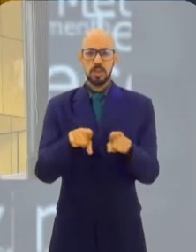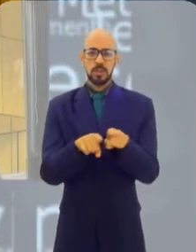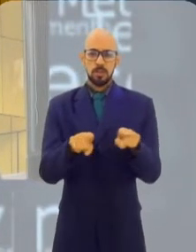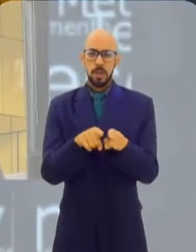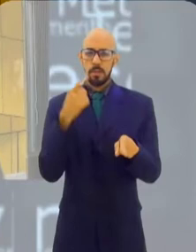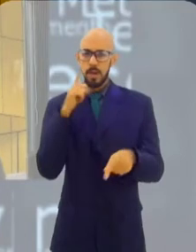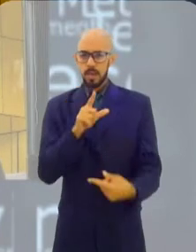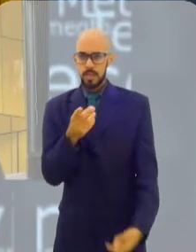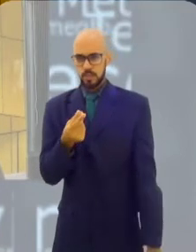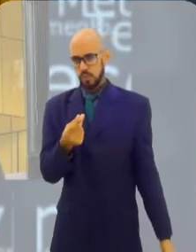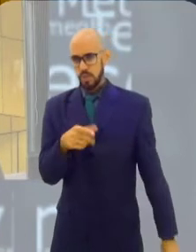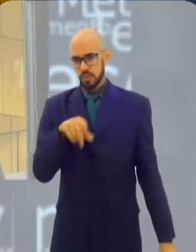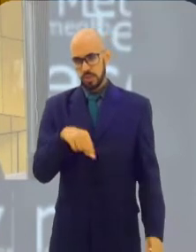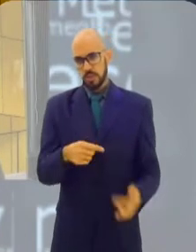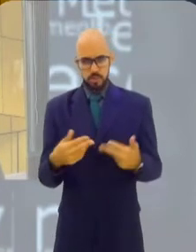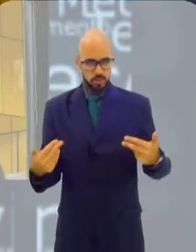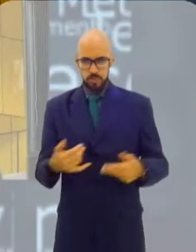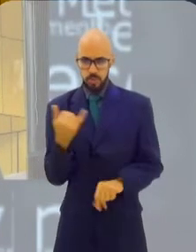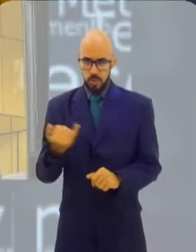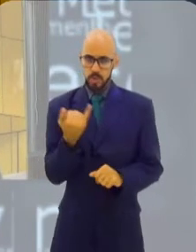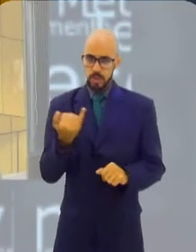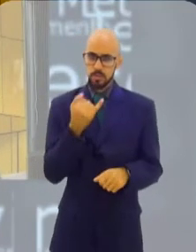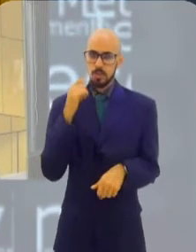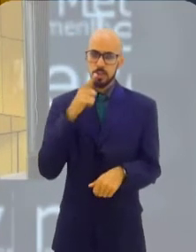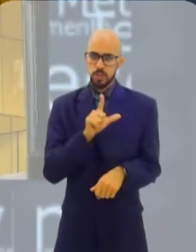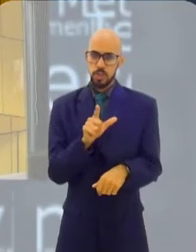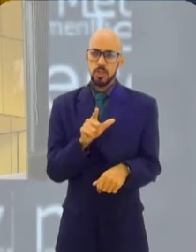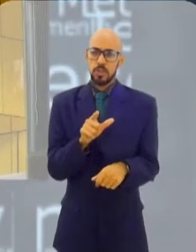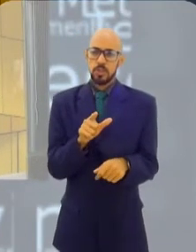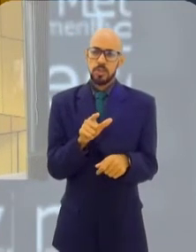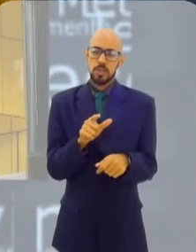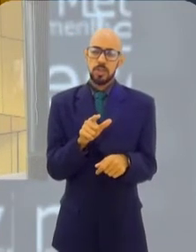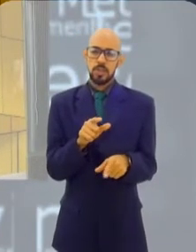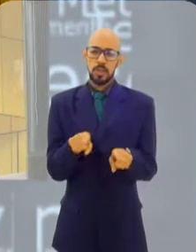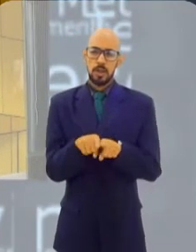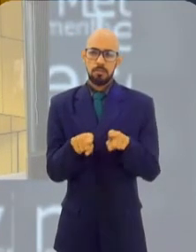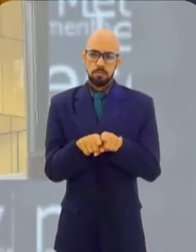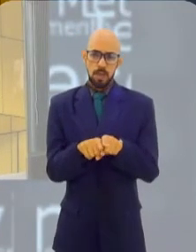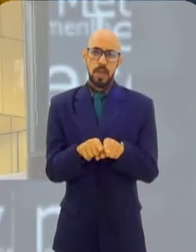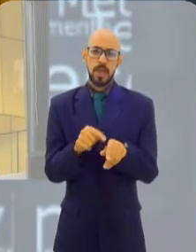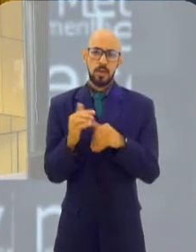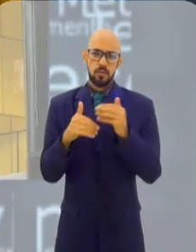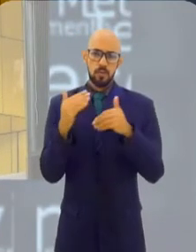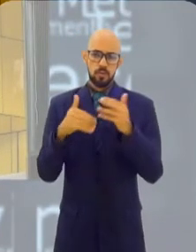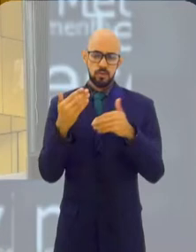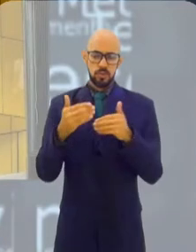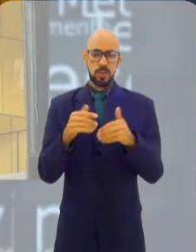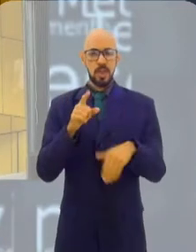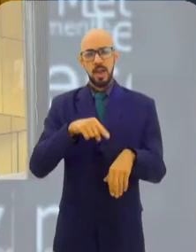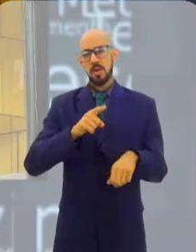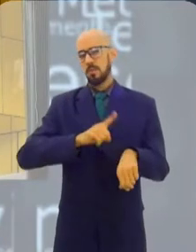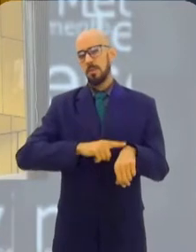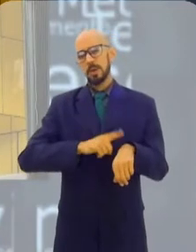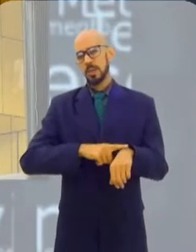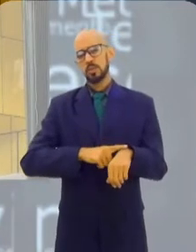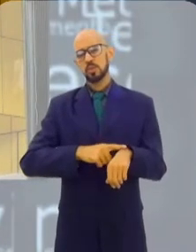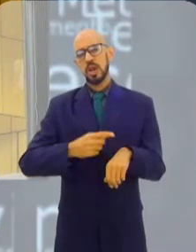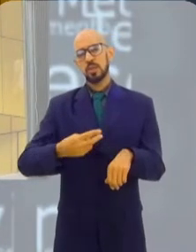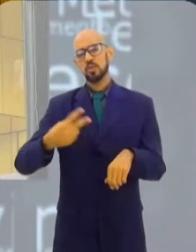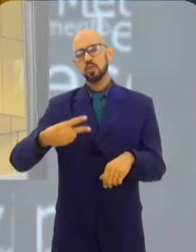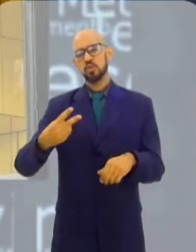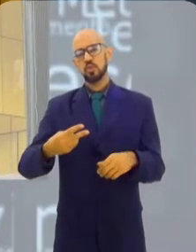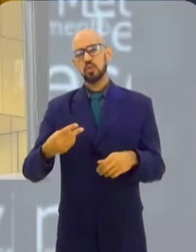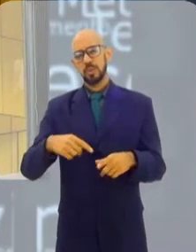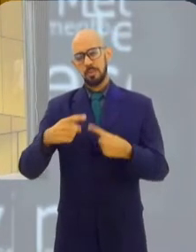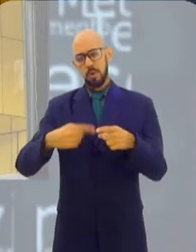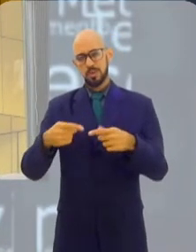midiaip isso tudo são é importante a serem consideradas né por um processo que a gente vai já abrindo aí é para o segundo